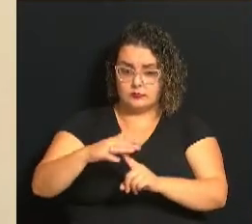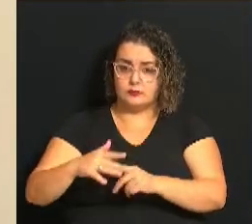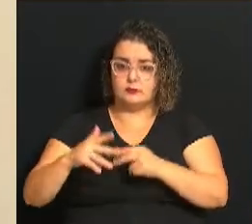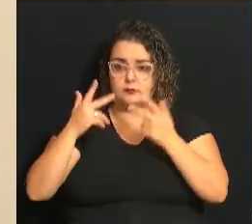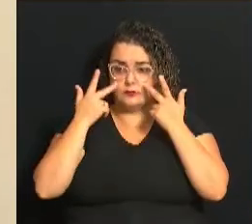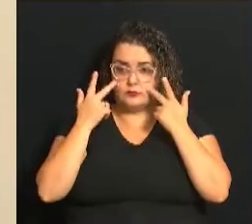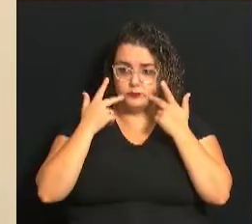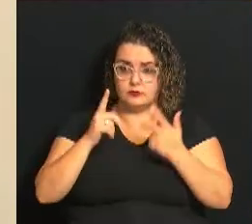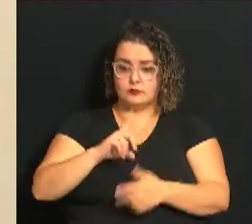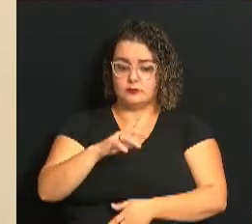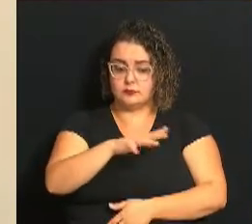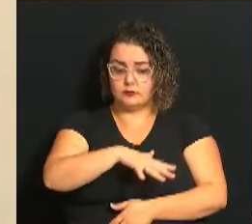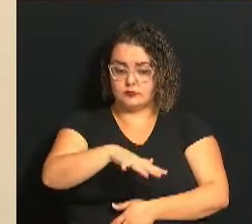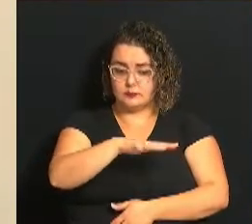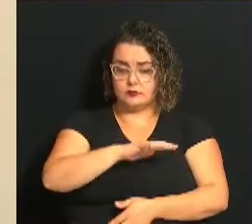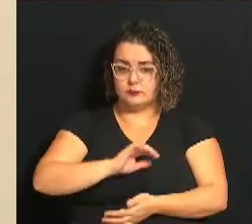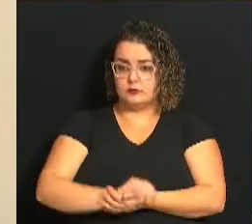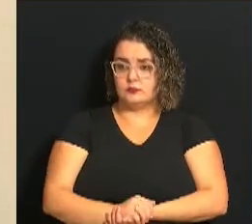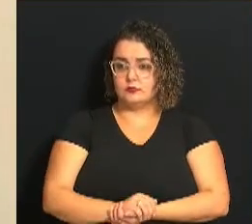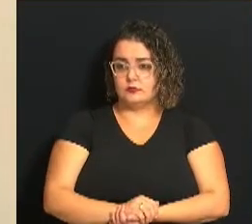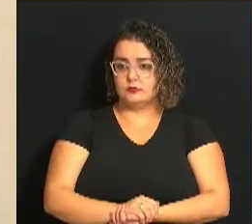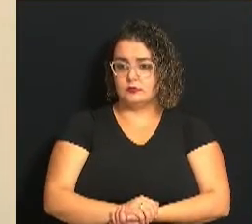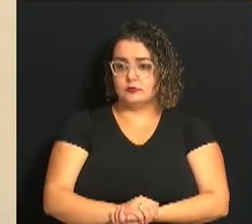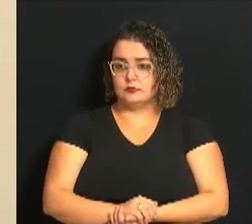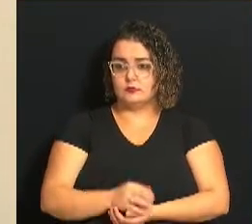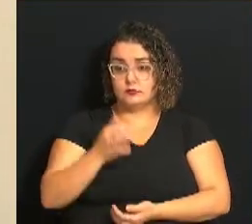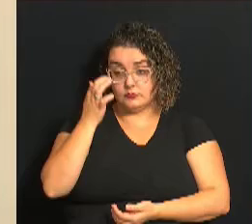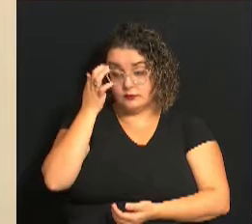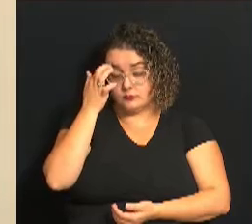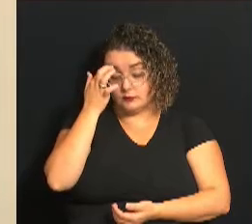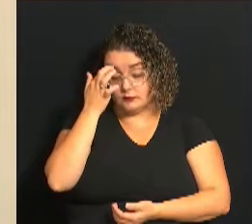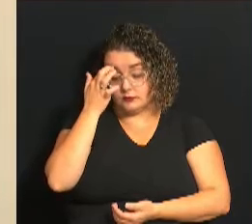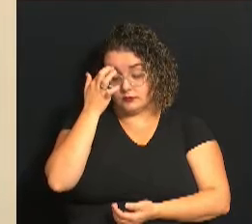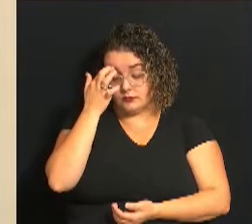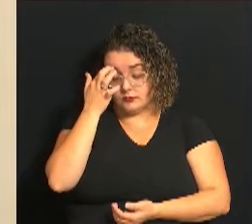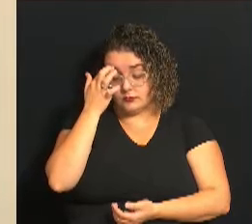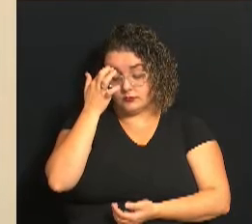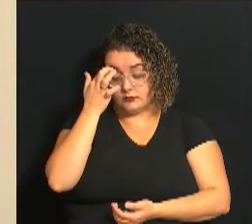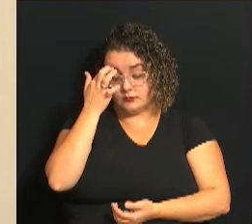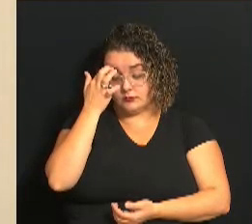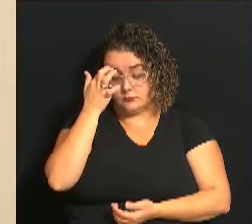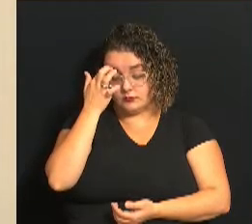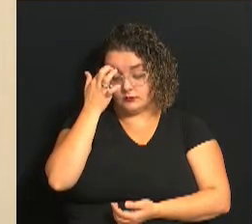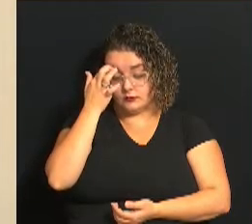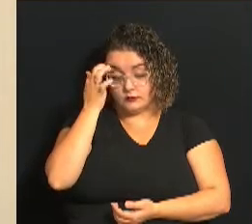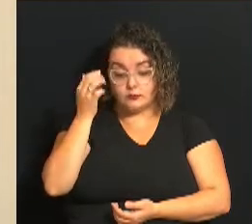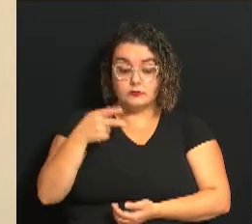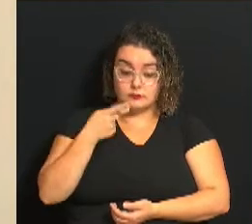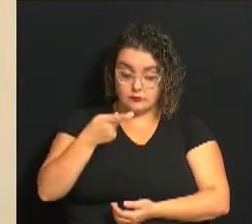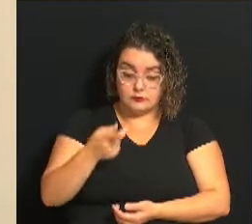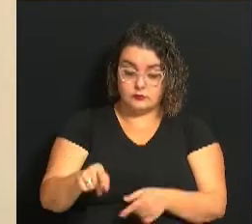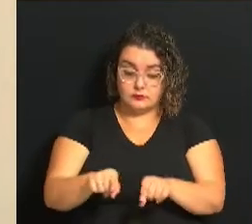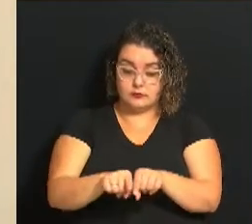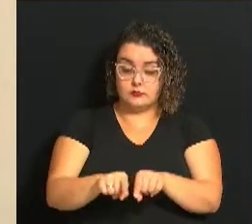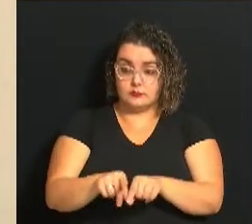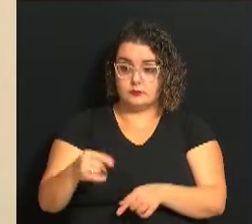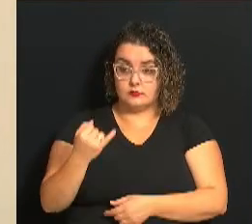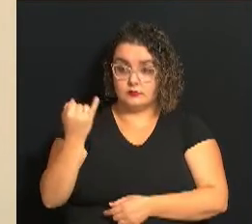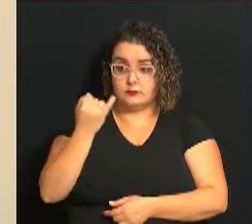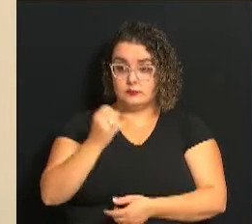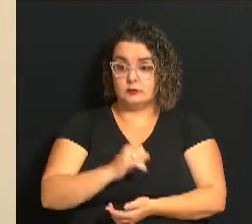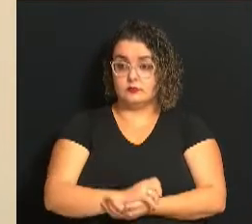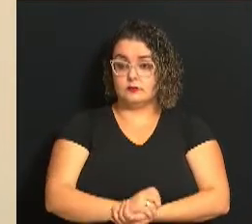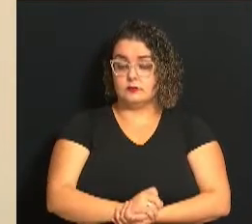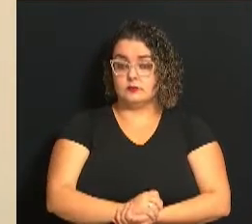região. Então, e aí eu acho que eu trago também um ponto aqui importante, né, assim como foi dito aqui em alguns momentos,